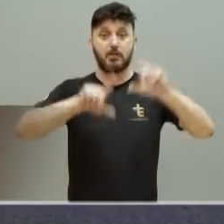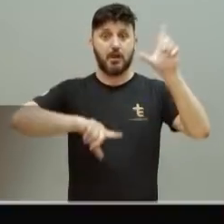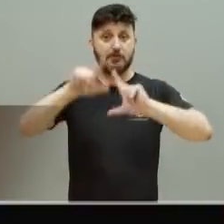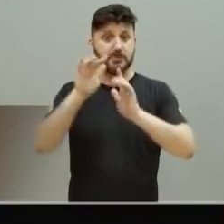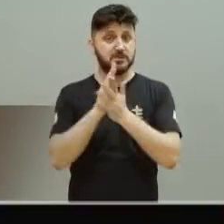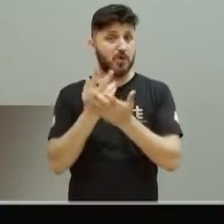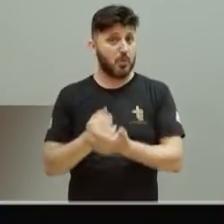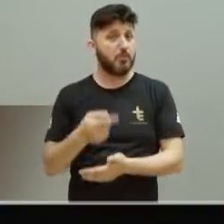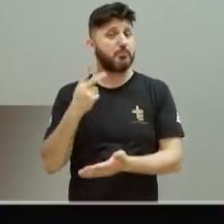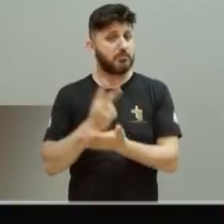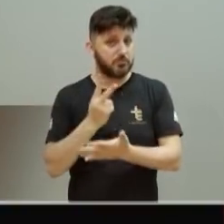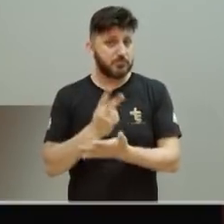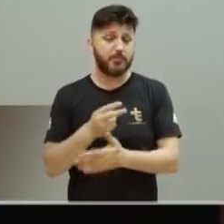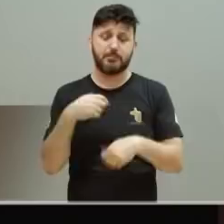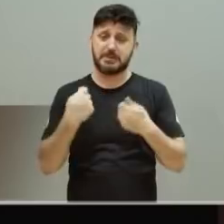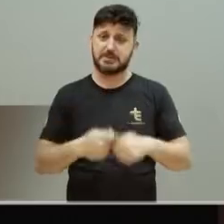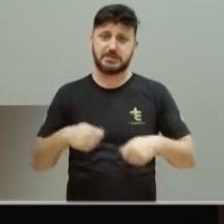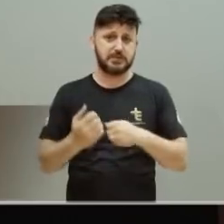chegar.